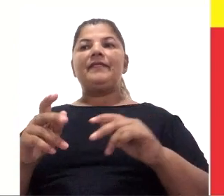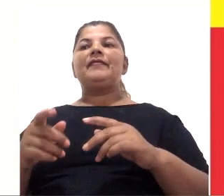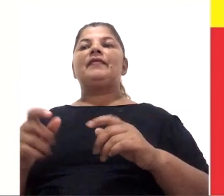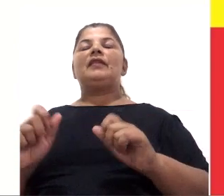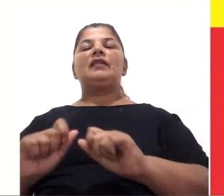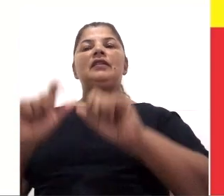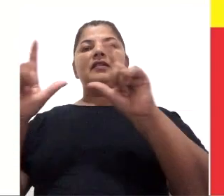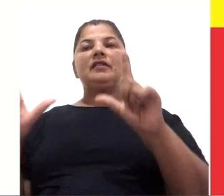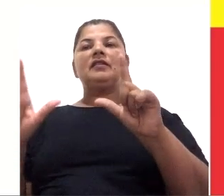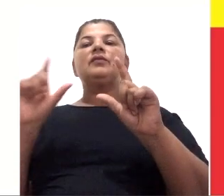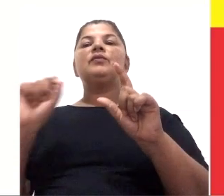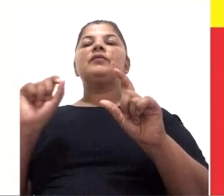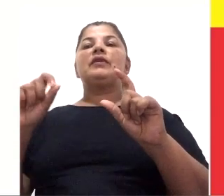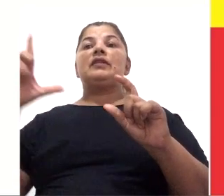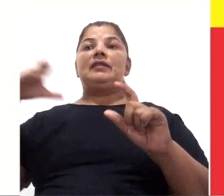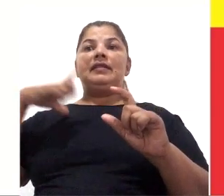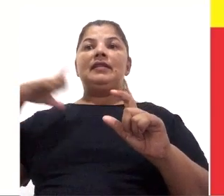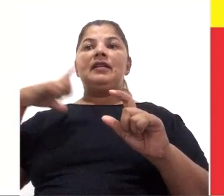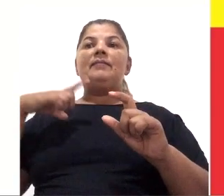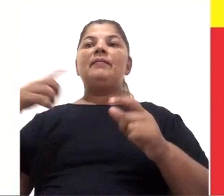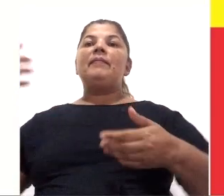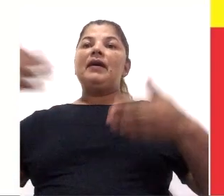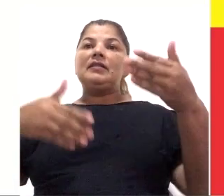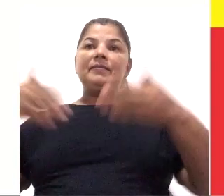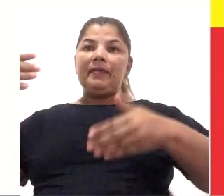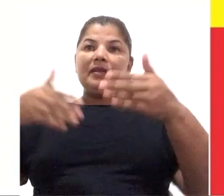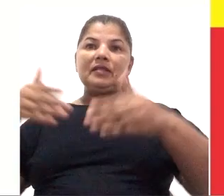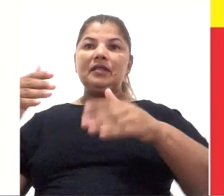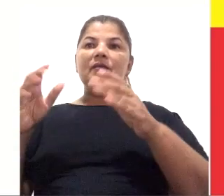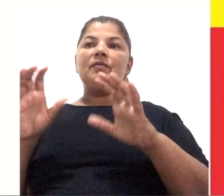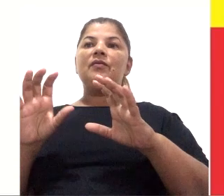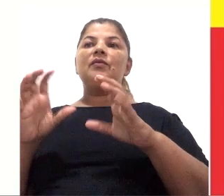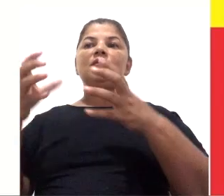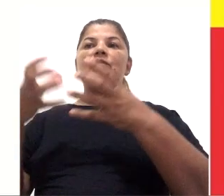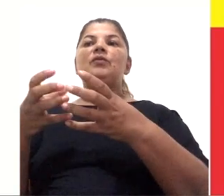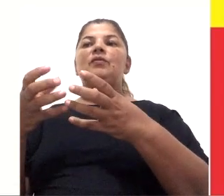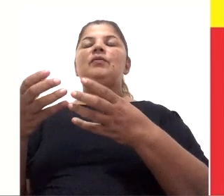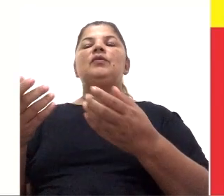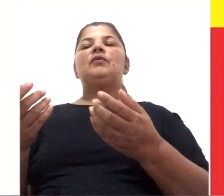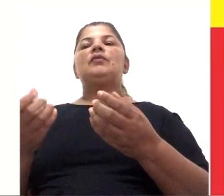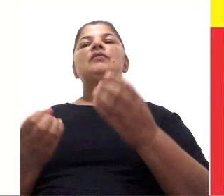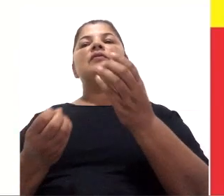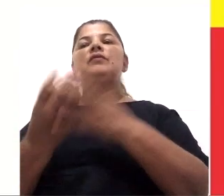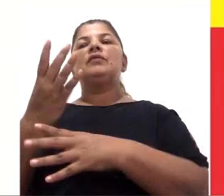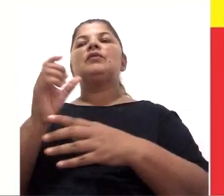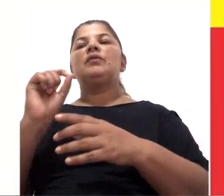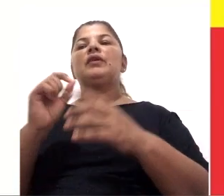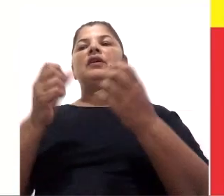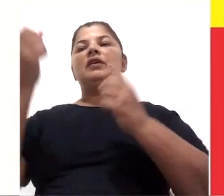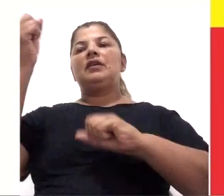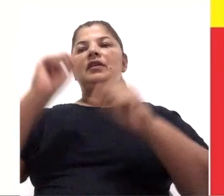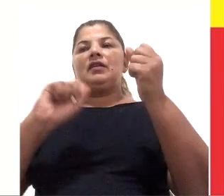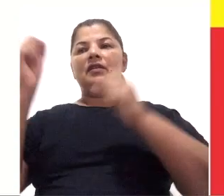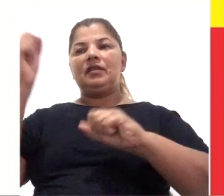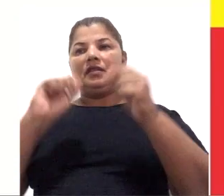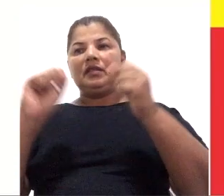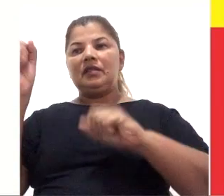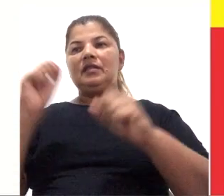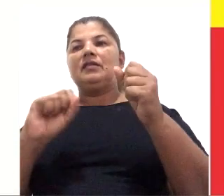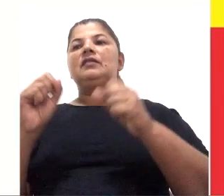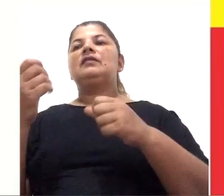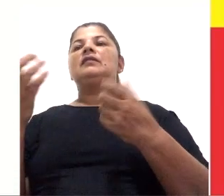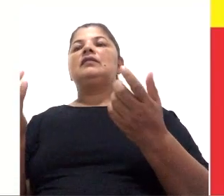ano. Olha na tela. A gente vai ver aí que existe uma participação do grupo para a realização da chamada